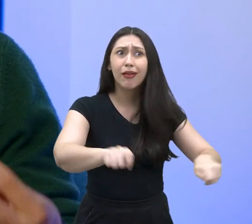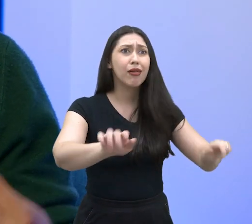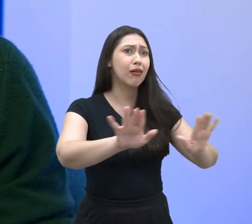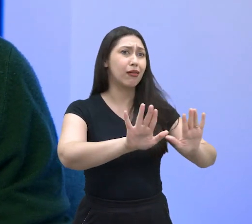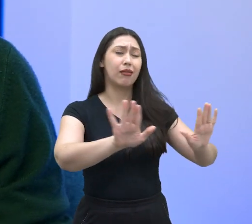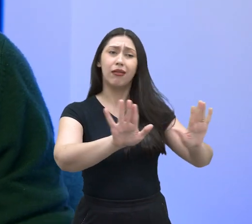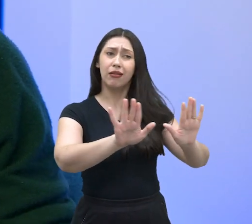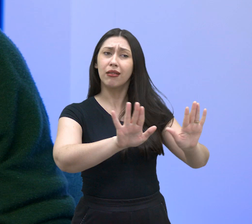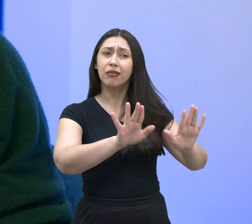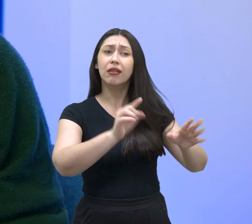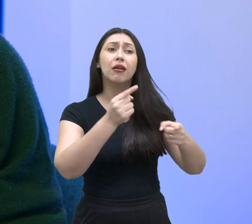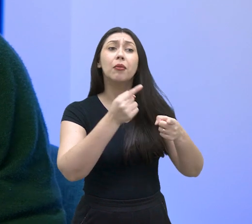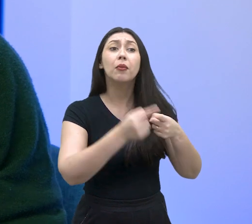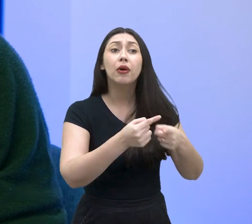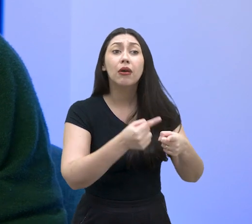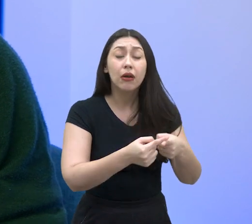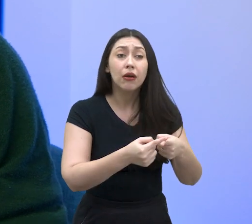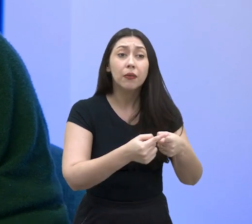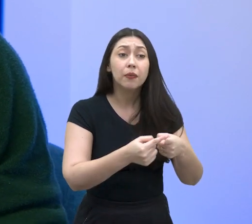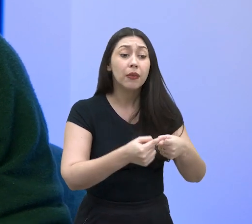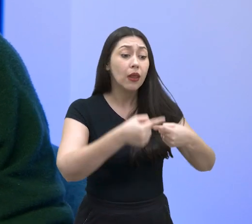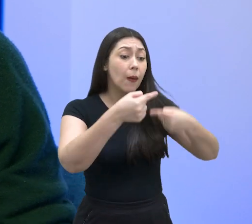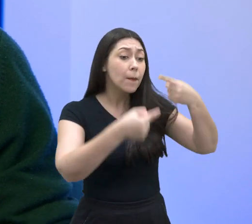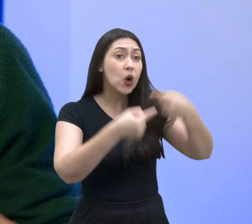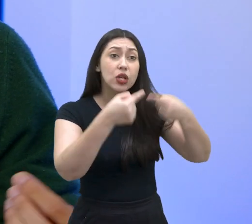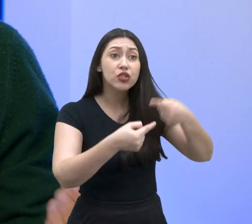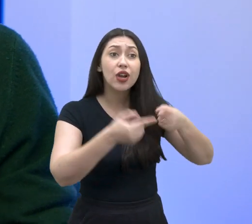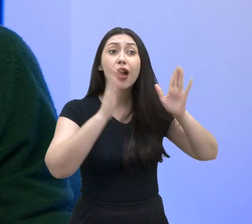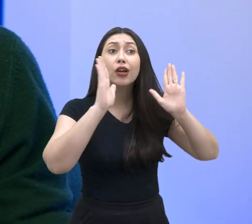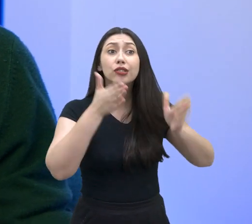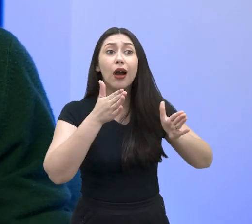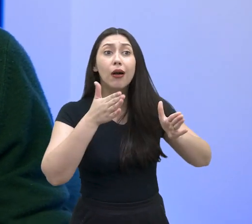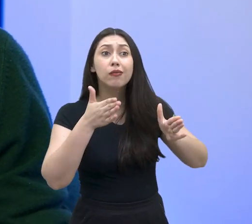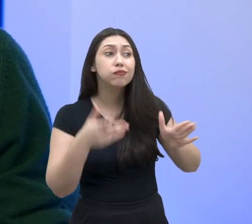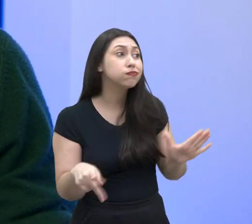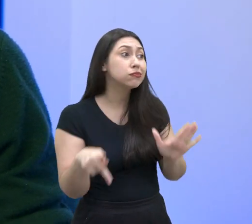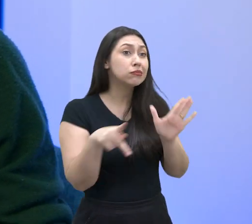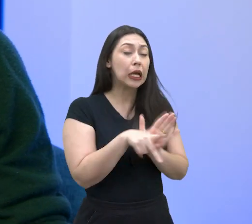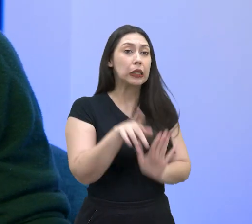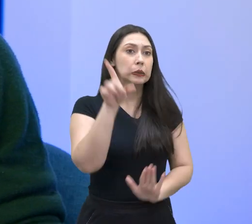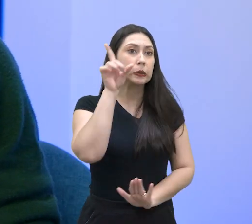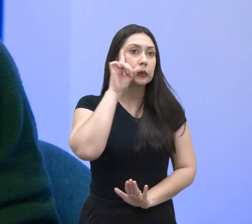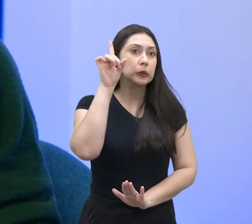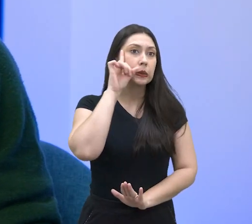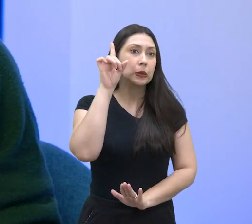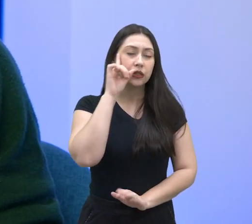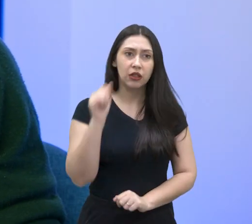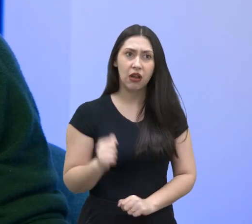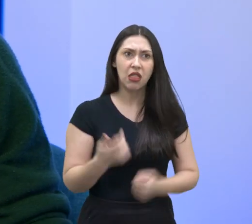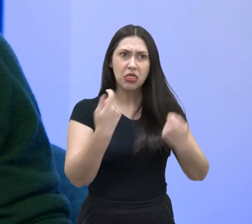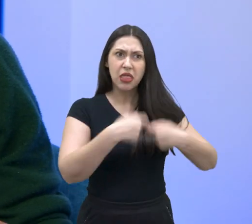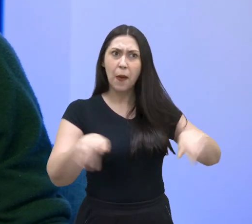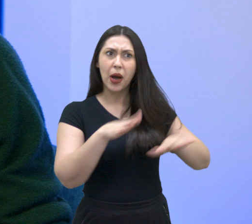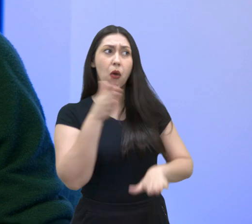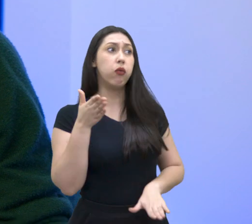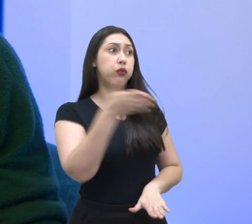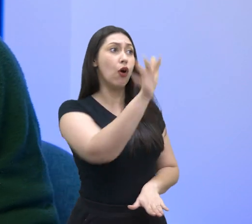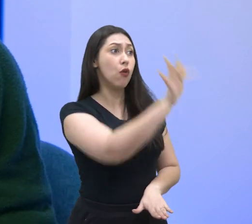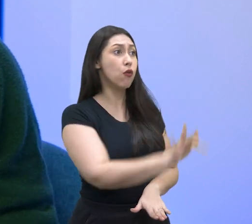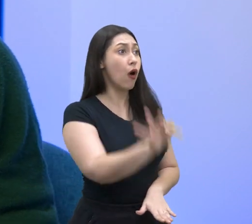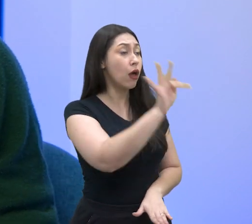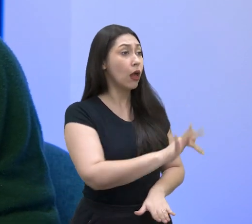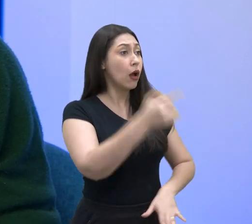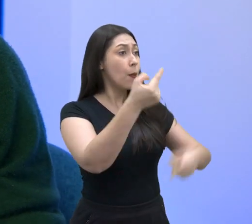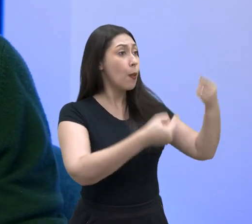a política ela está no nosso dia a dia. Então eu não preciso frequentar uma faculdade para aprender sobre política. Eu preciso viver